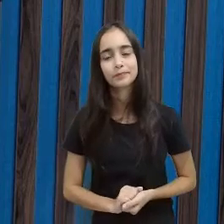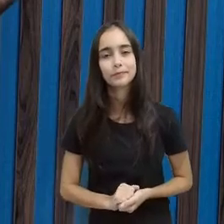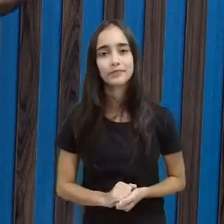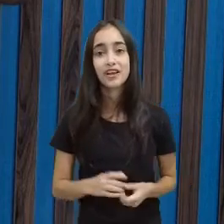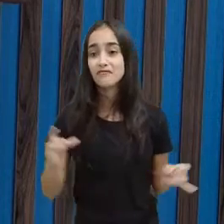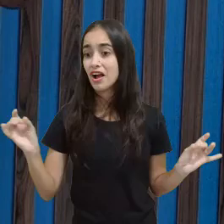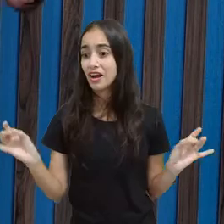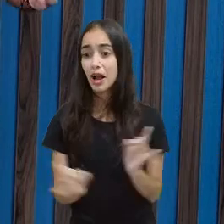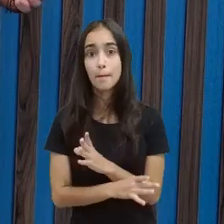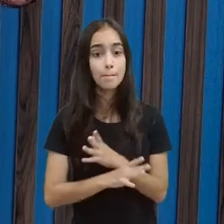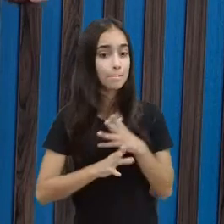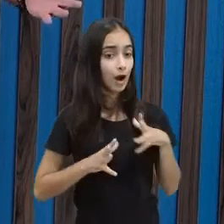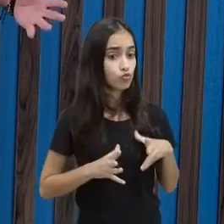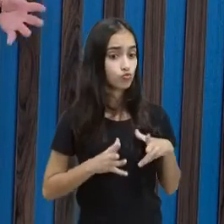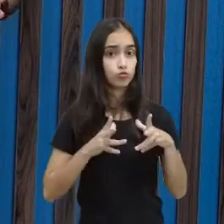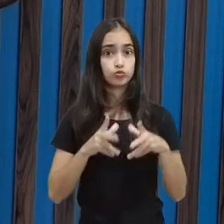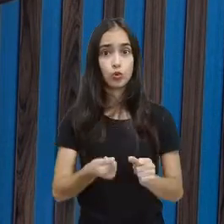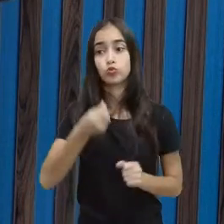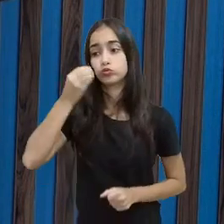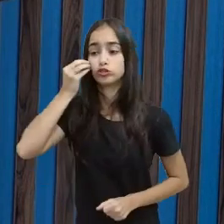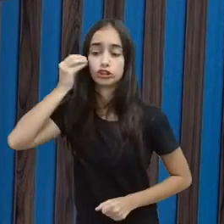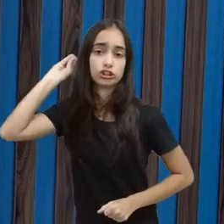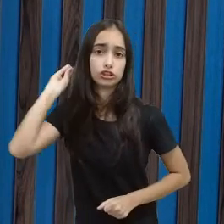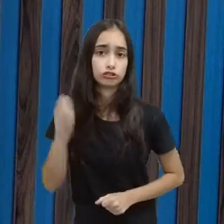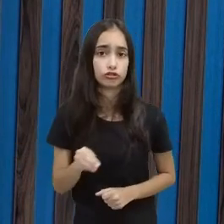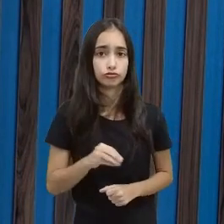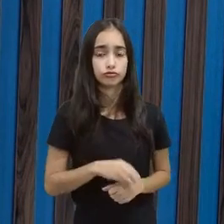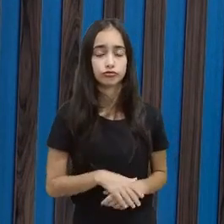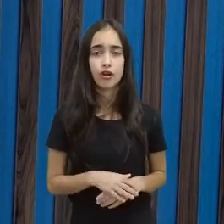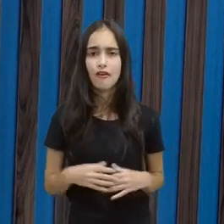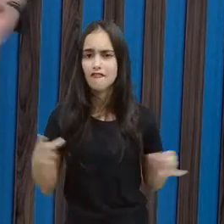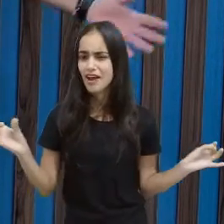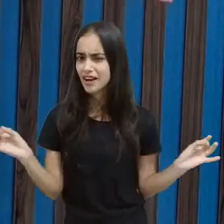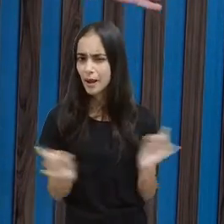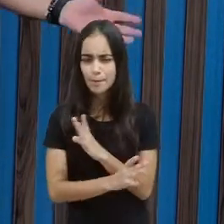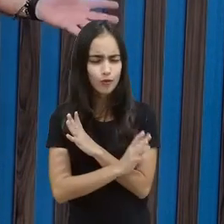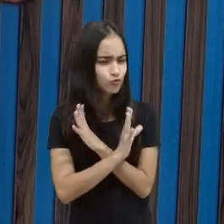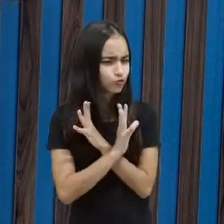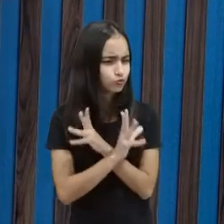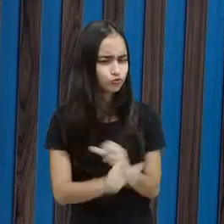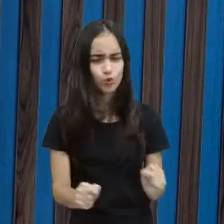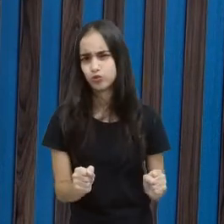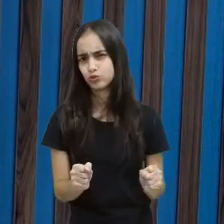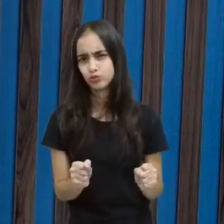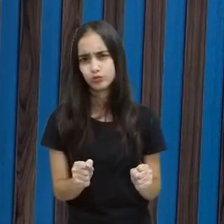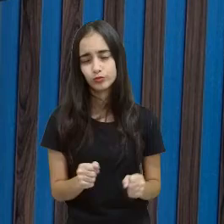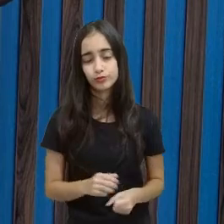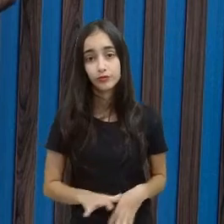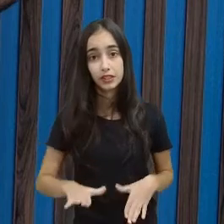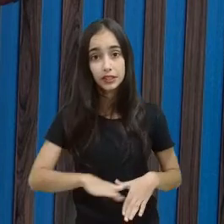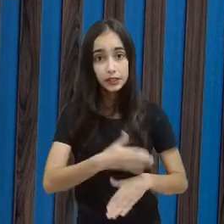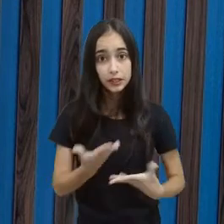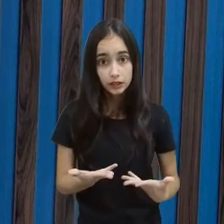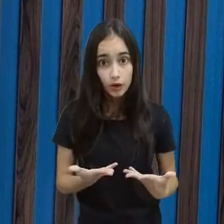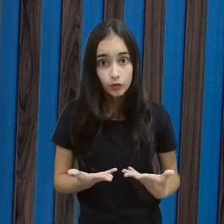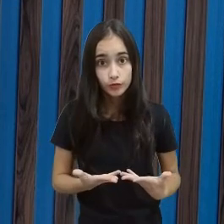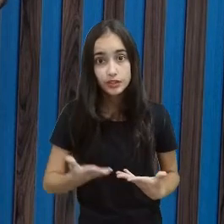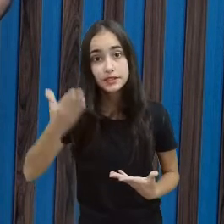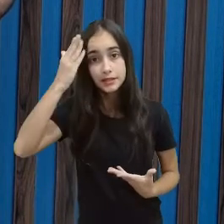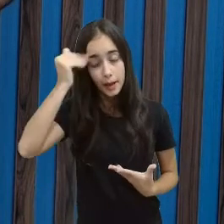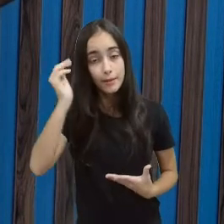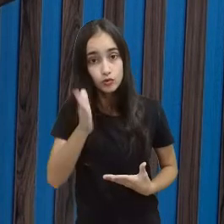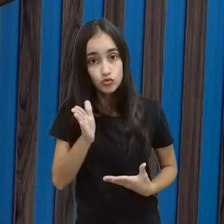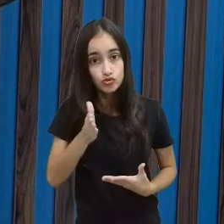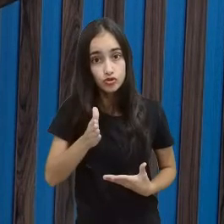Vai acabar com tudo, né? Diz, alguns alunos, vai acabar com a bagaça toda, né? Então, nesse sentido, né, as